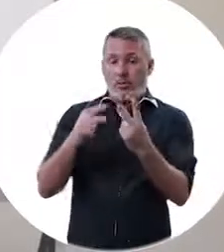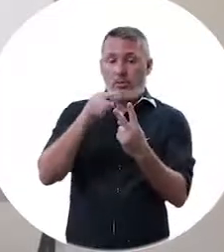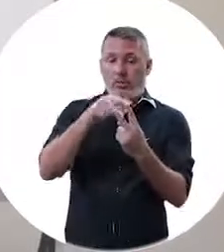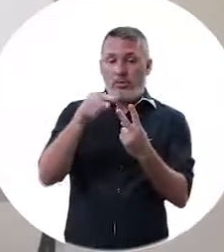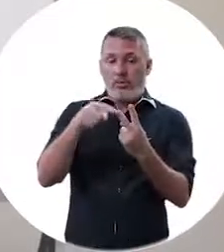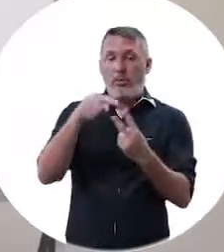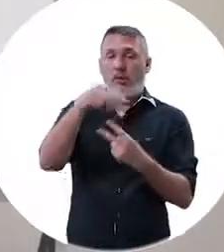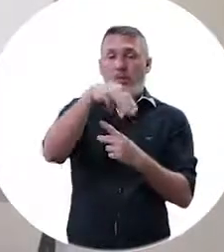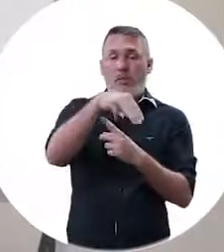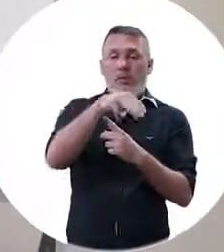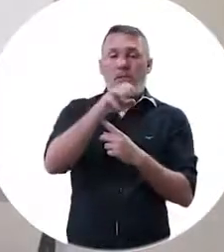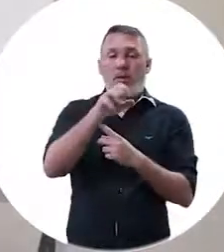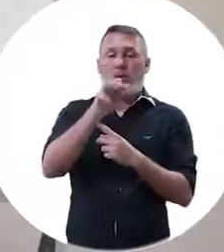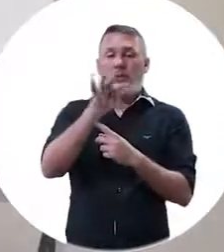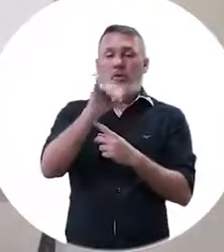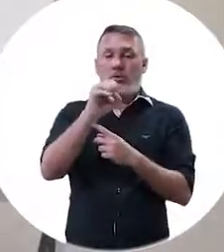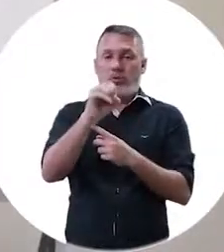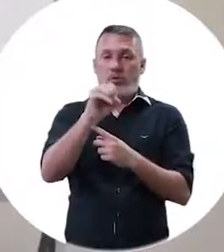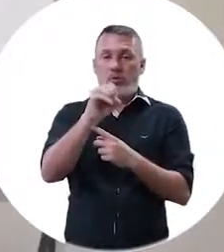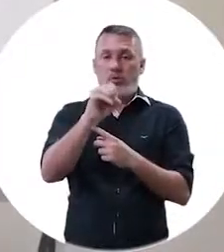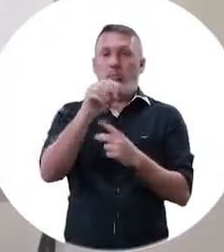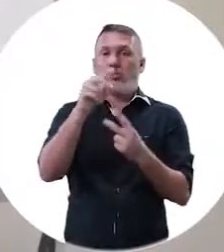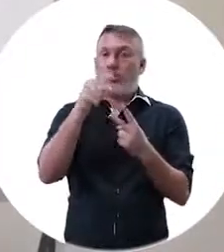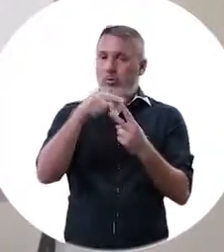metils? Se são 2 metils,